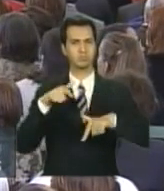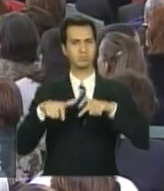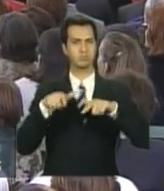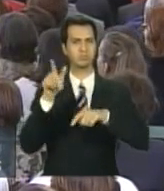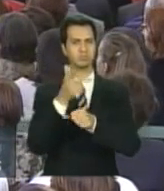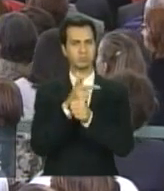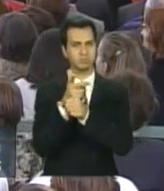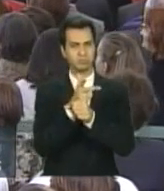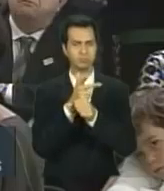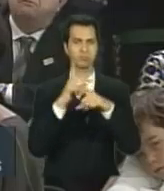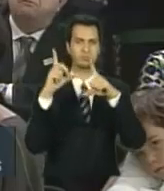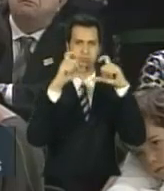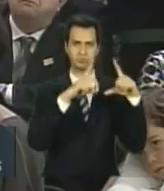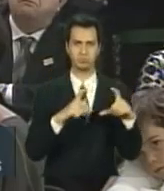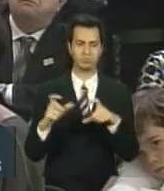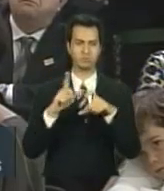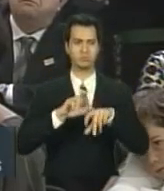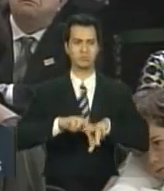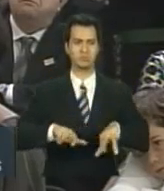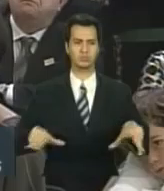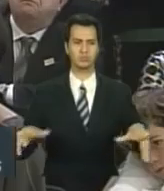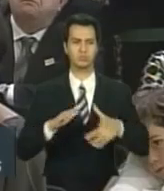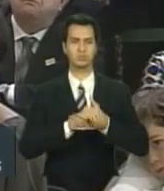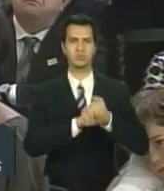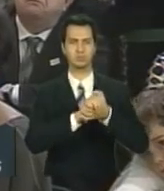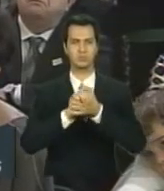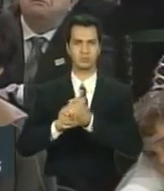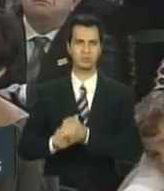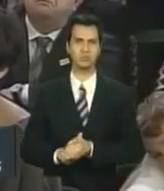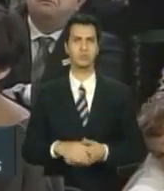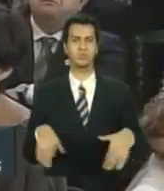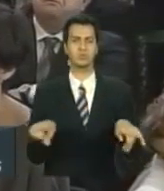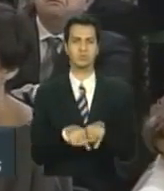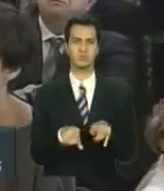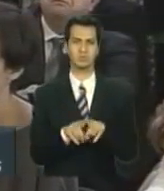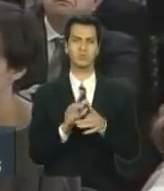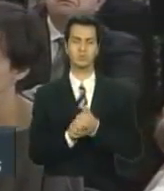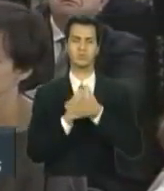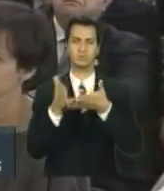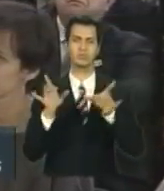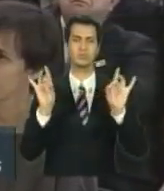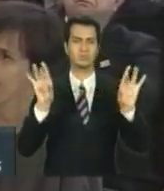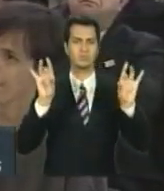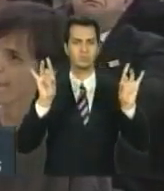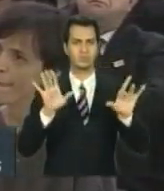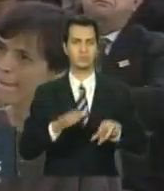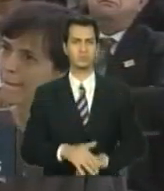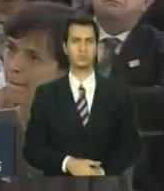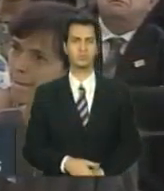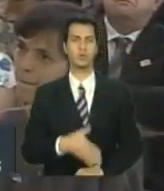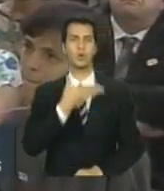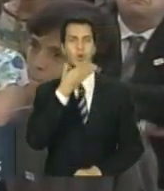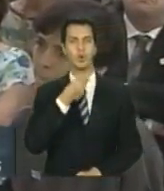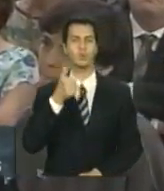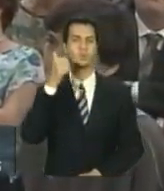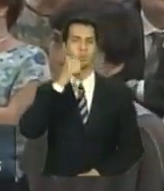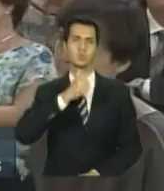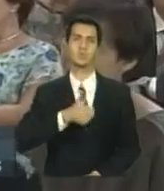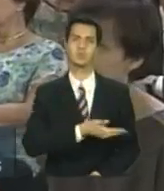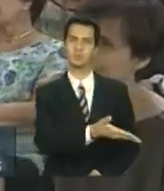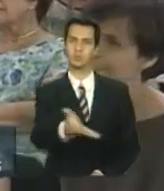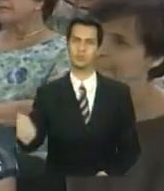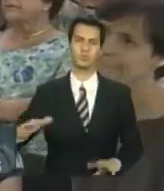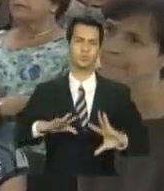cinegrafistas e dirigir um cumprimento especial aos homens e às mulheres